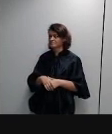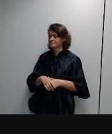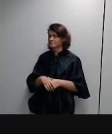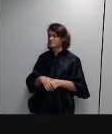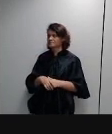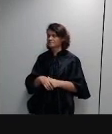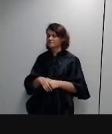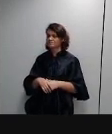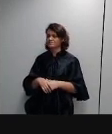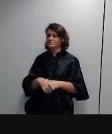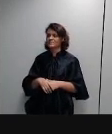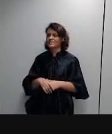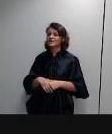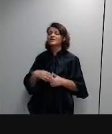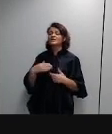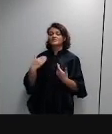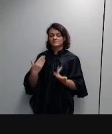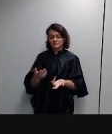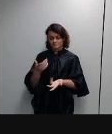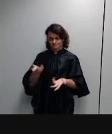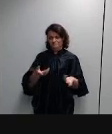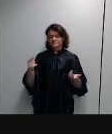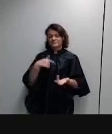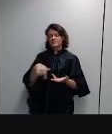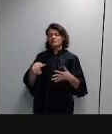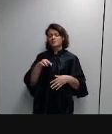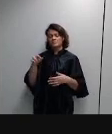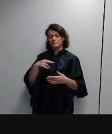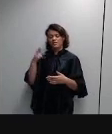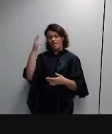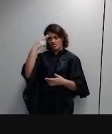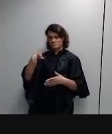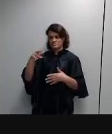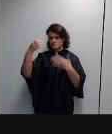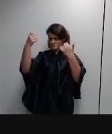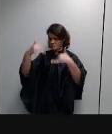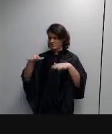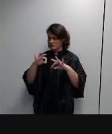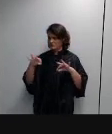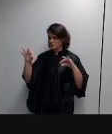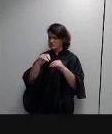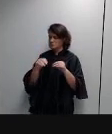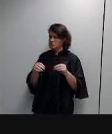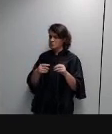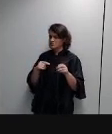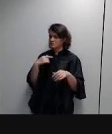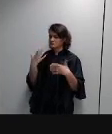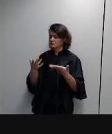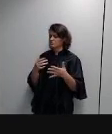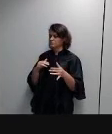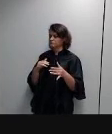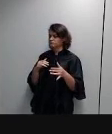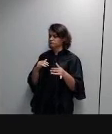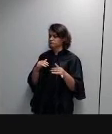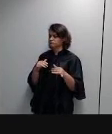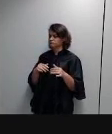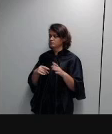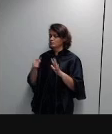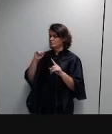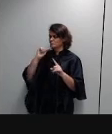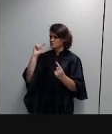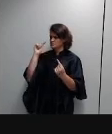pois elas representam pelas razões expostas por entender que não há matéria de fato ser resolvida e que também ocorreu para